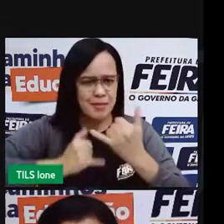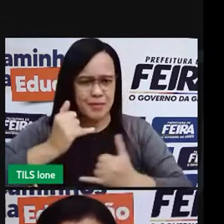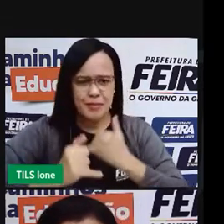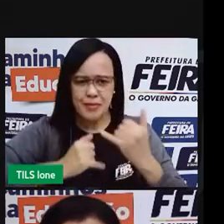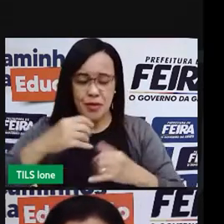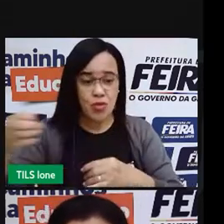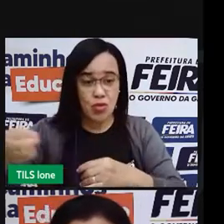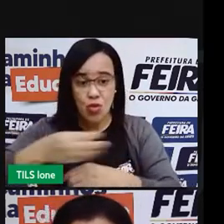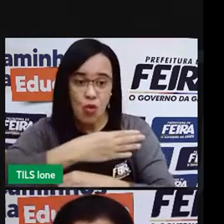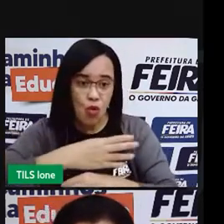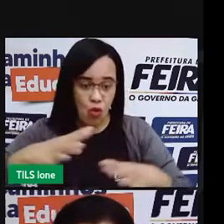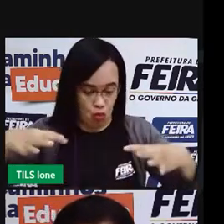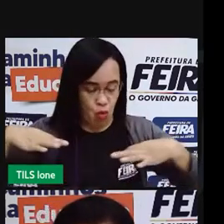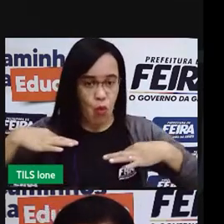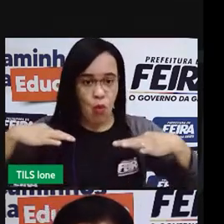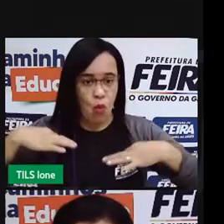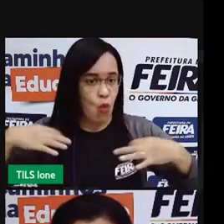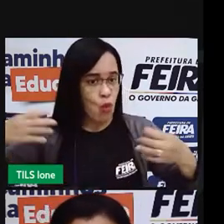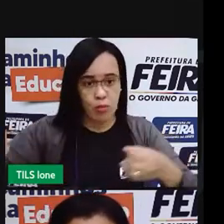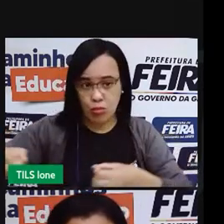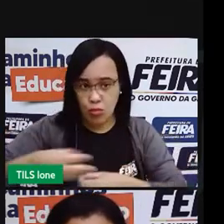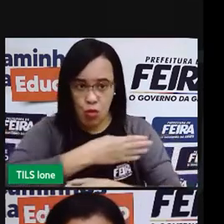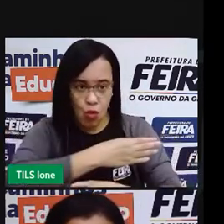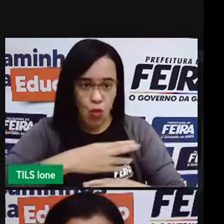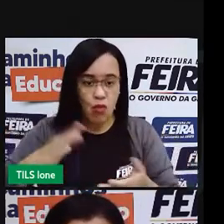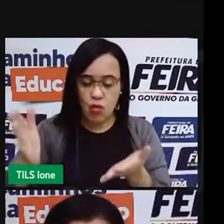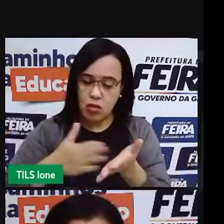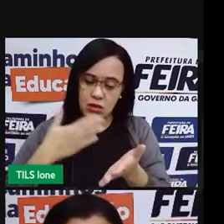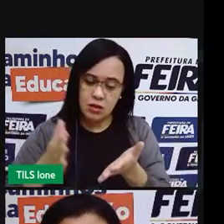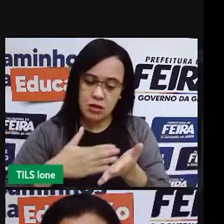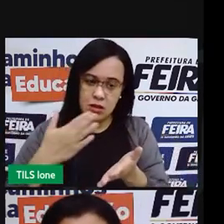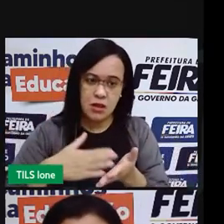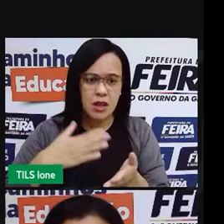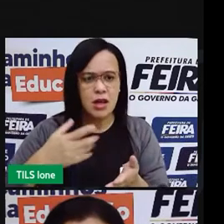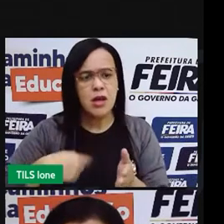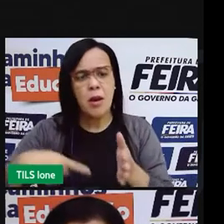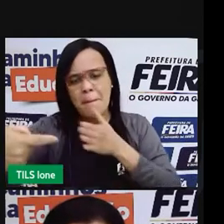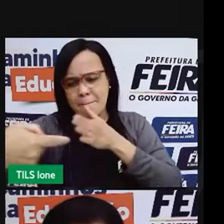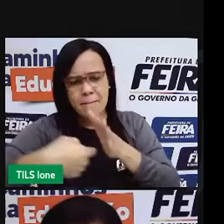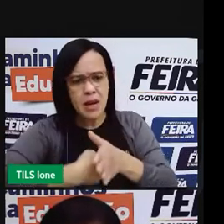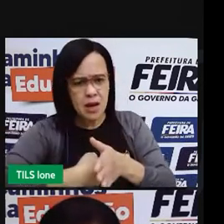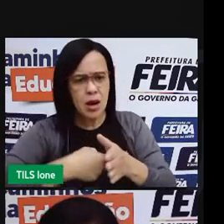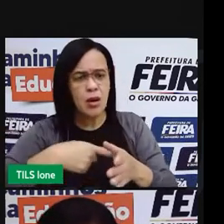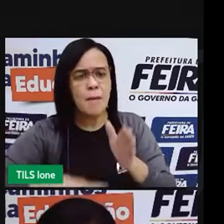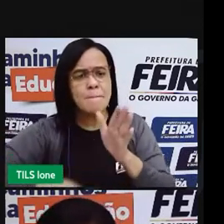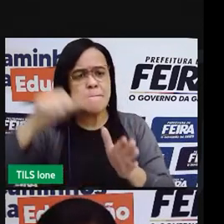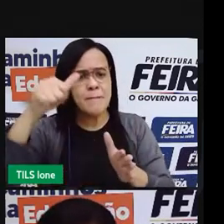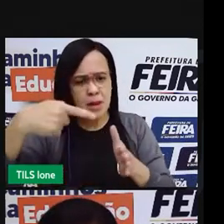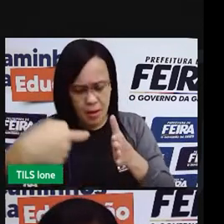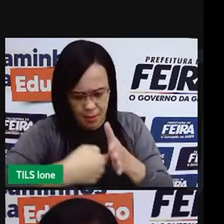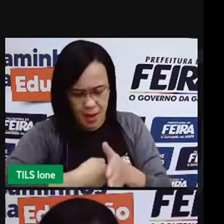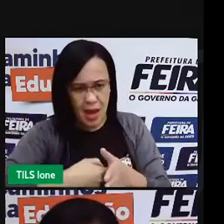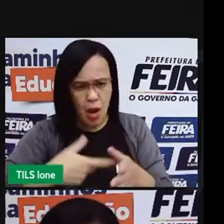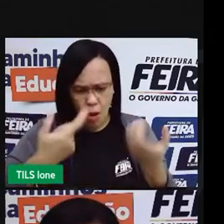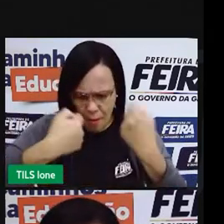uma roupa, um livro, você pode se perguntar, por que que eu quero comprar isso?